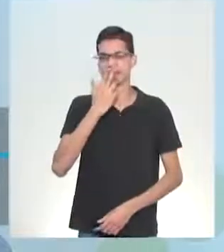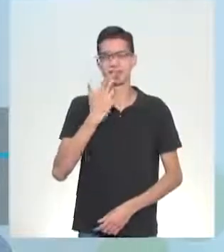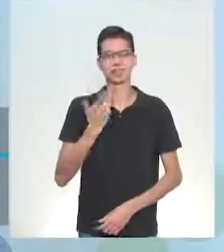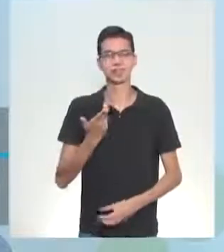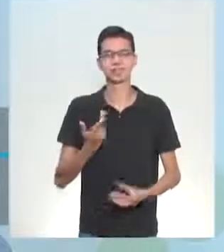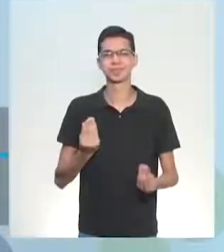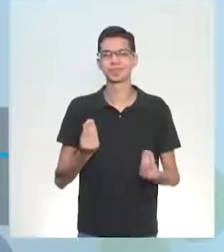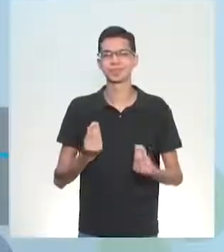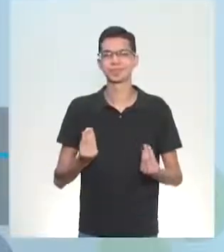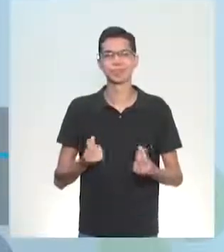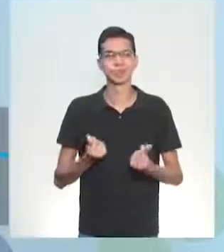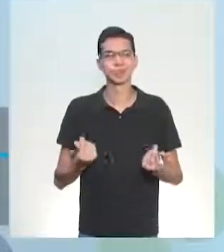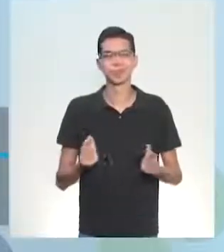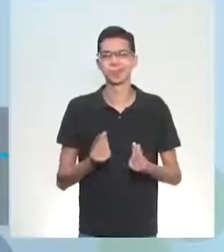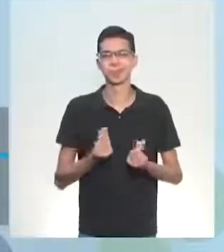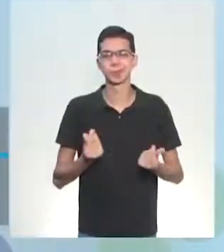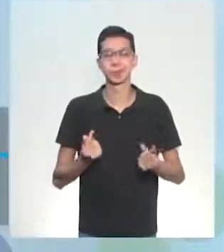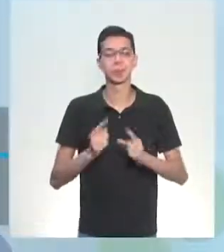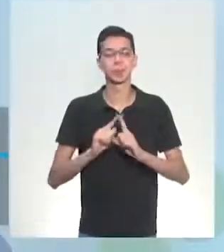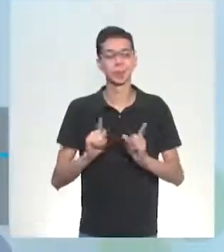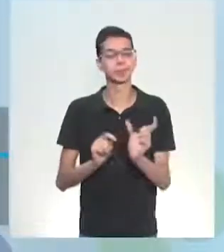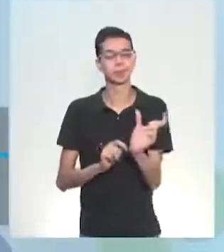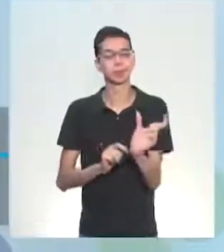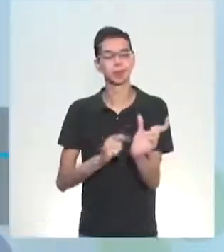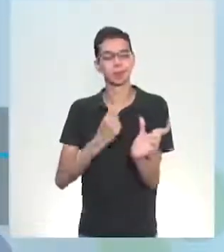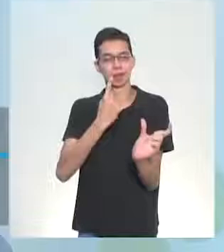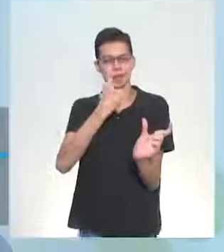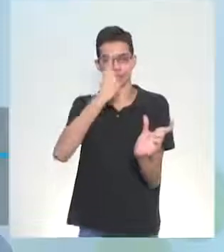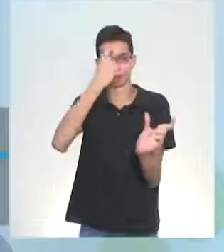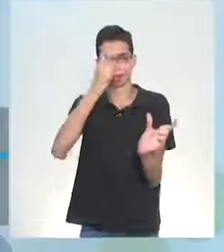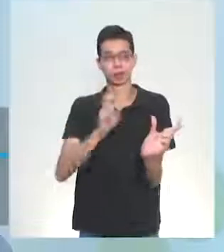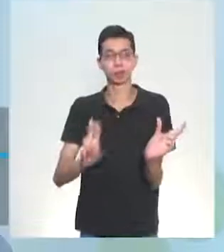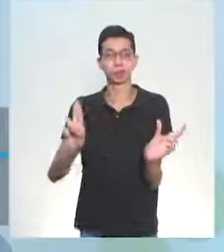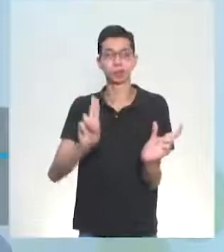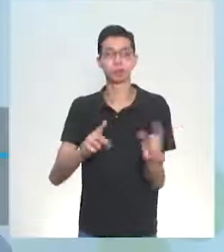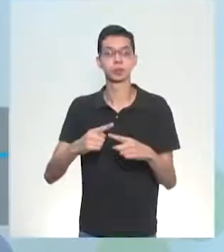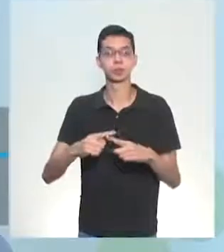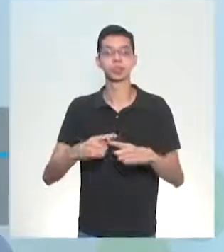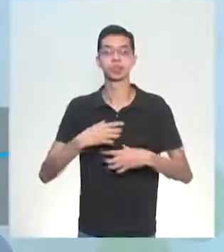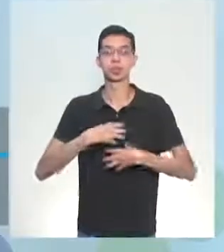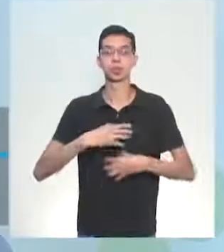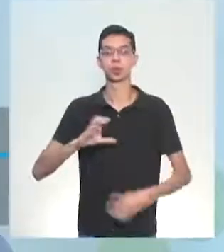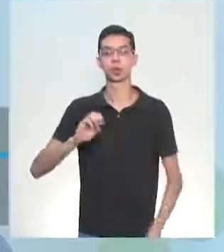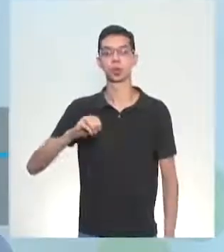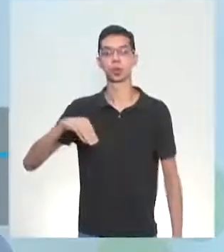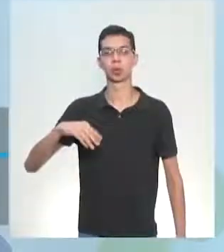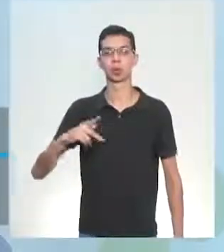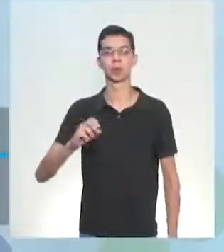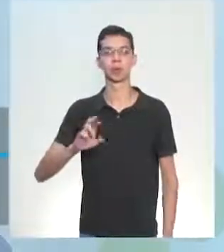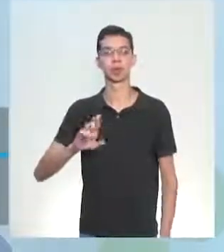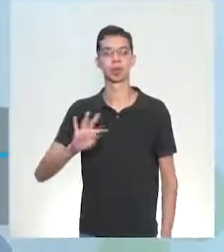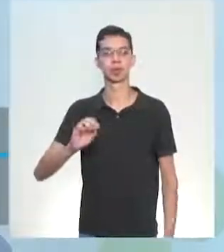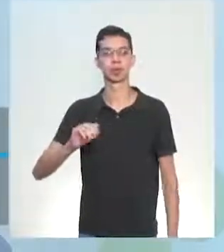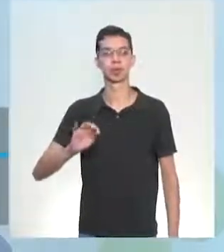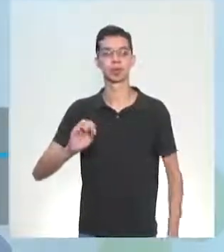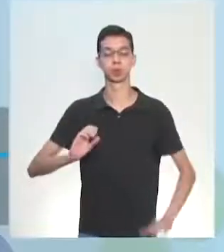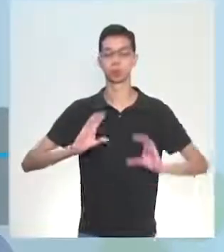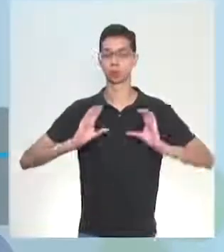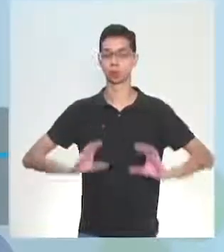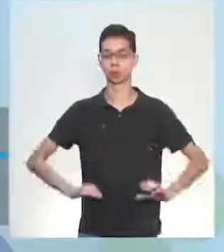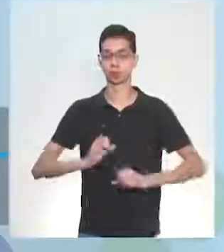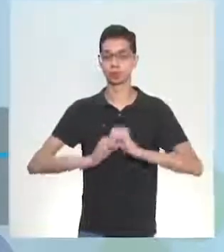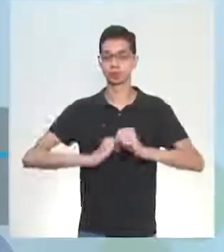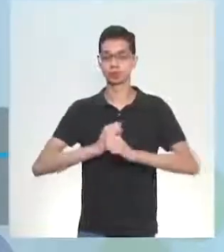poder pensar no contexto, né? Tem comportamento no dia a dia social, né, no nosso contexto, e na internet também precisamos ter algumas regras, não é de